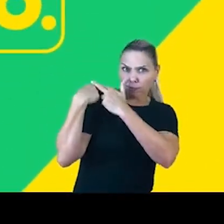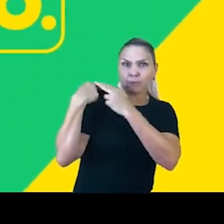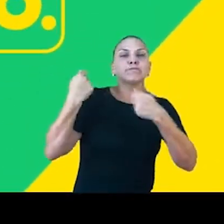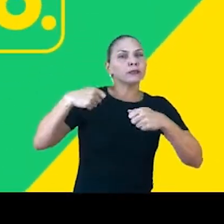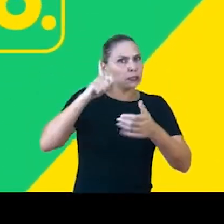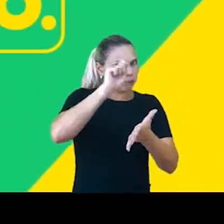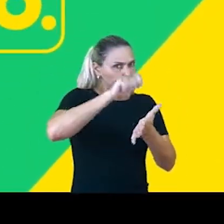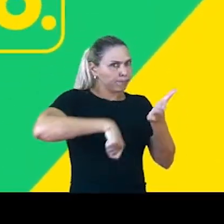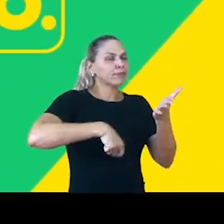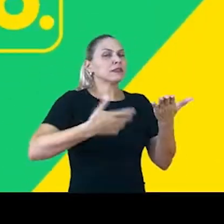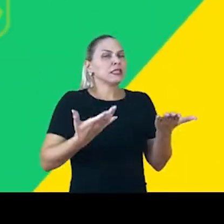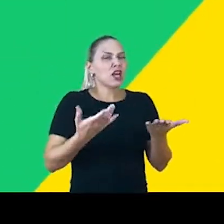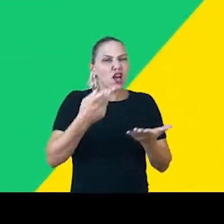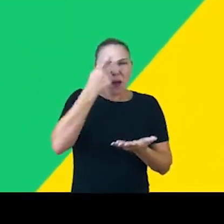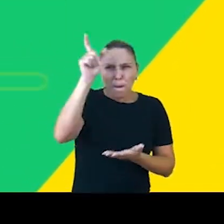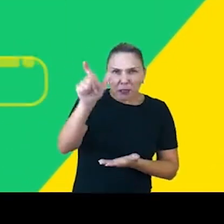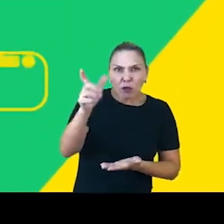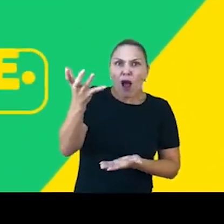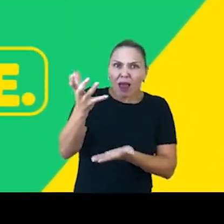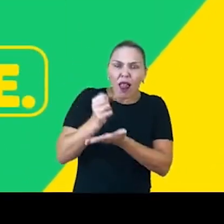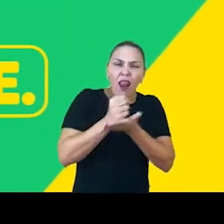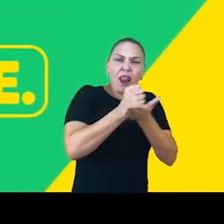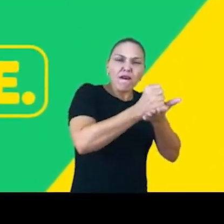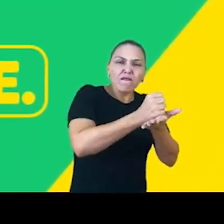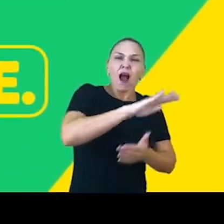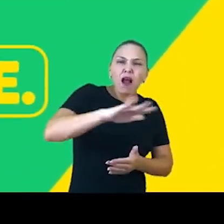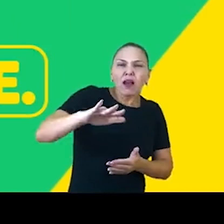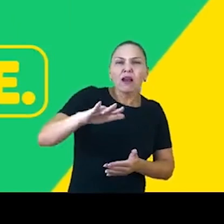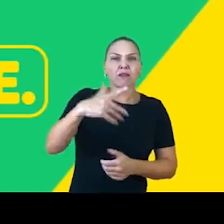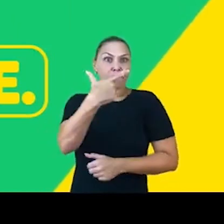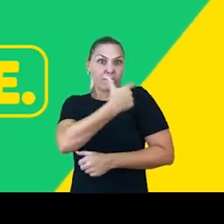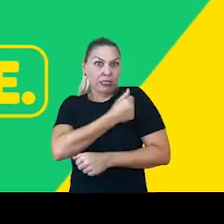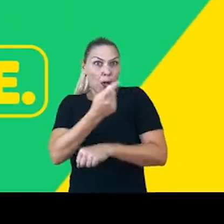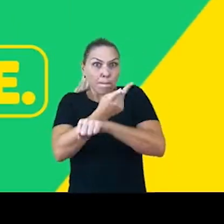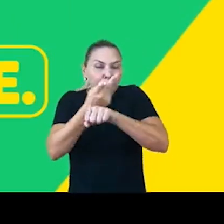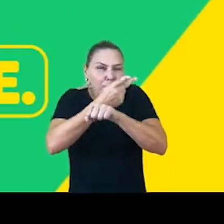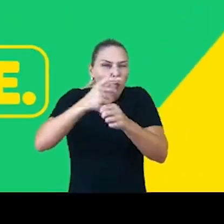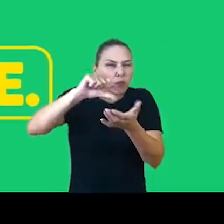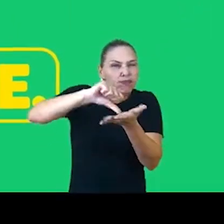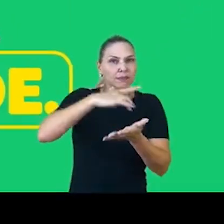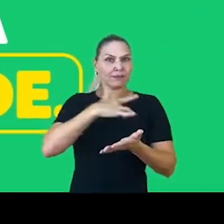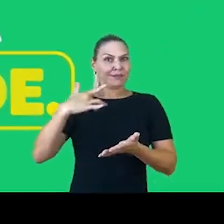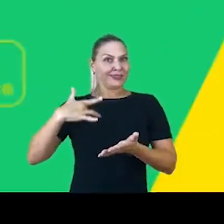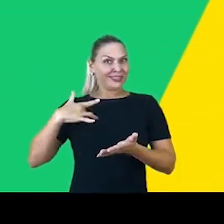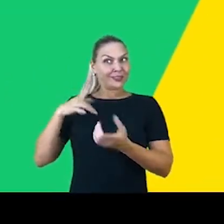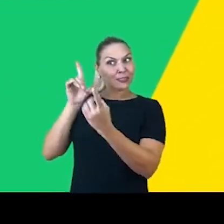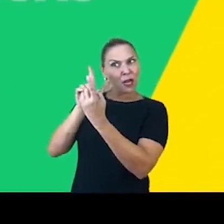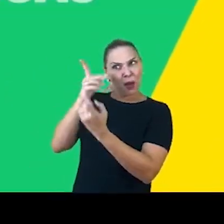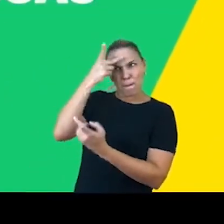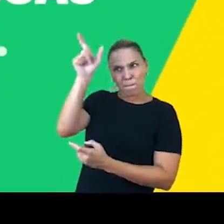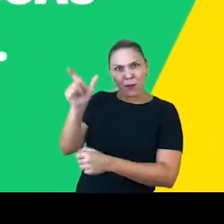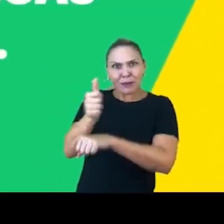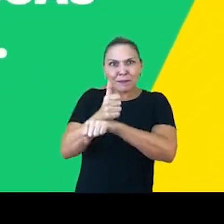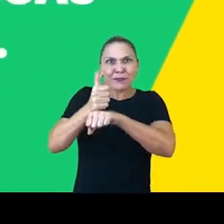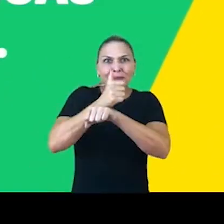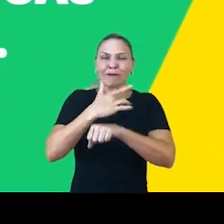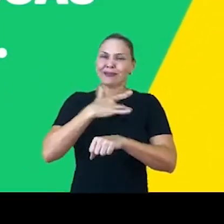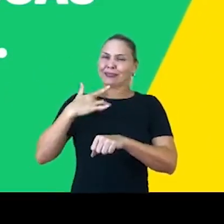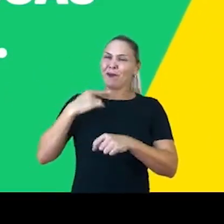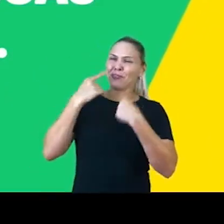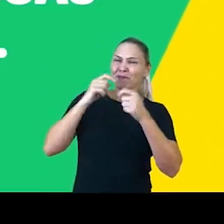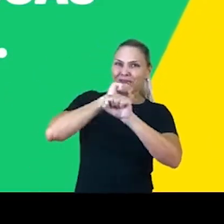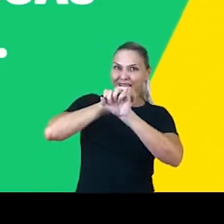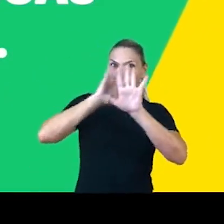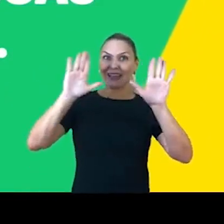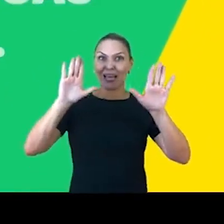necessária sua autorização. Aqueles que quiserem vacinar suas crianças, procurem uma unidade de saúde. Consulte um profissional de saúde